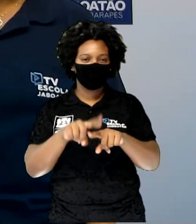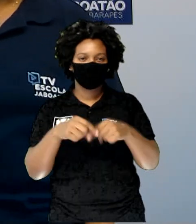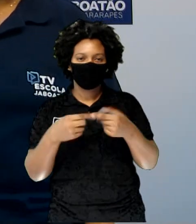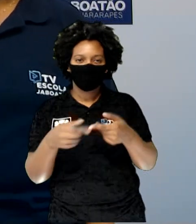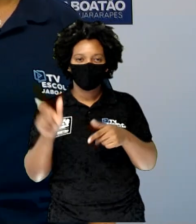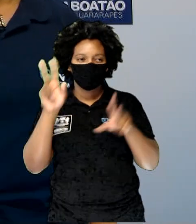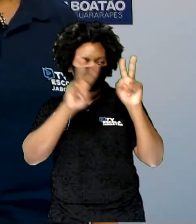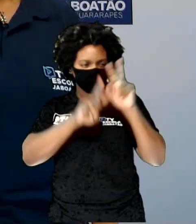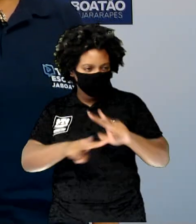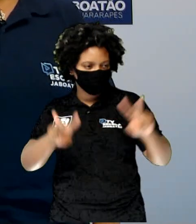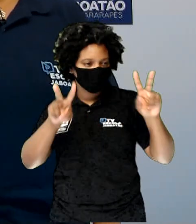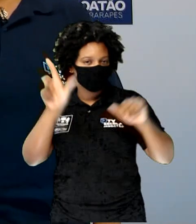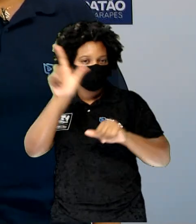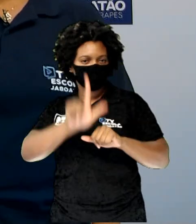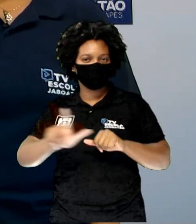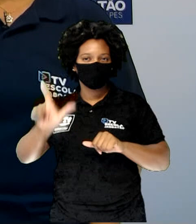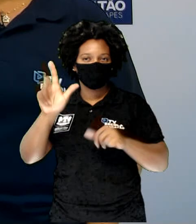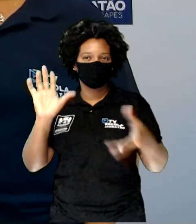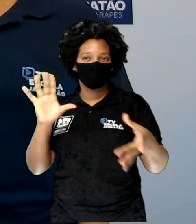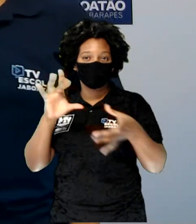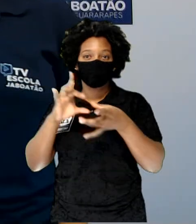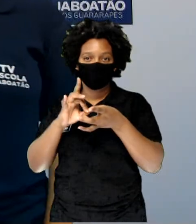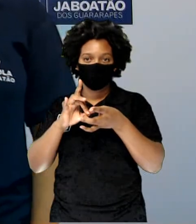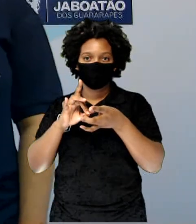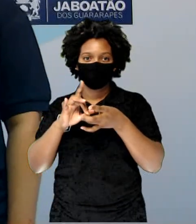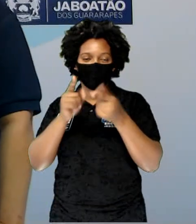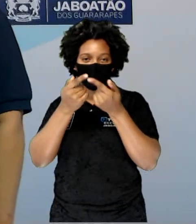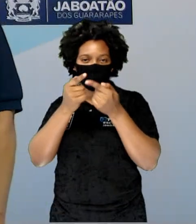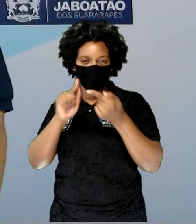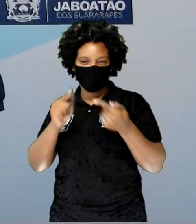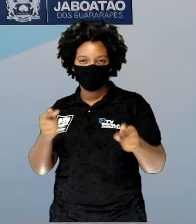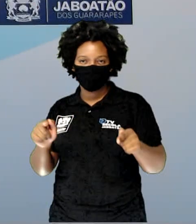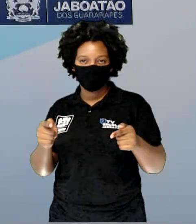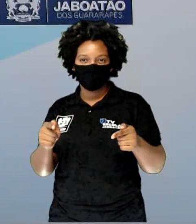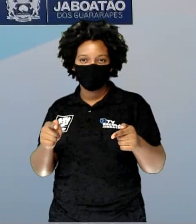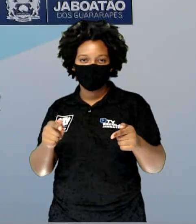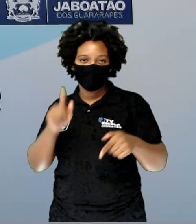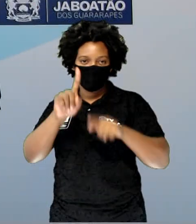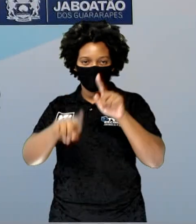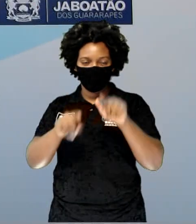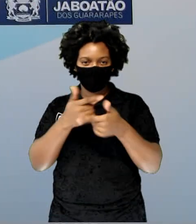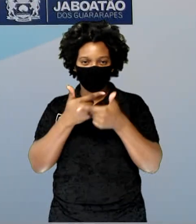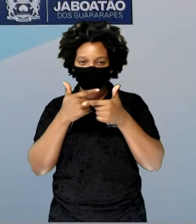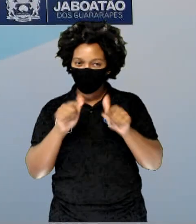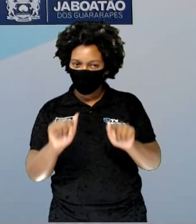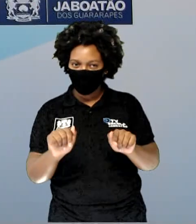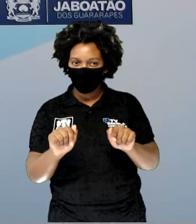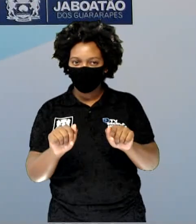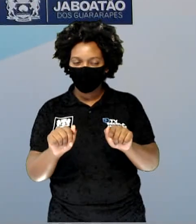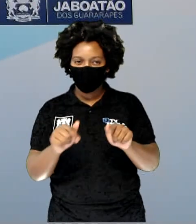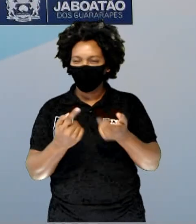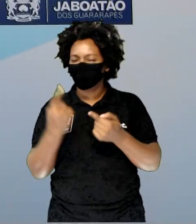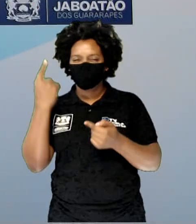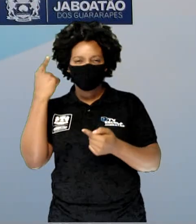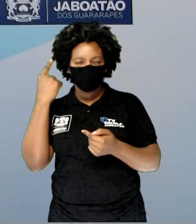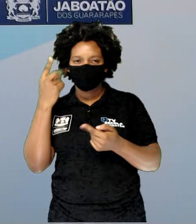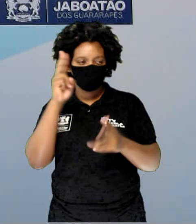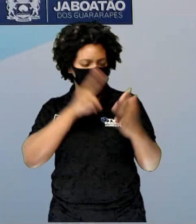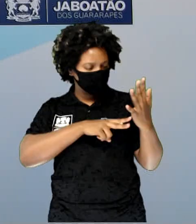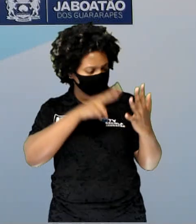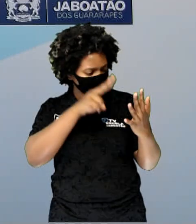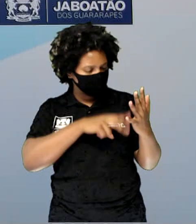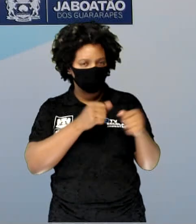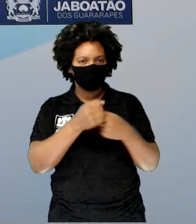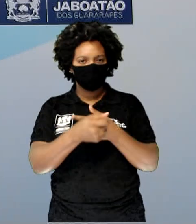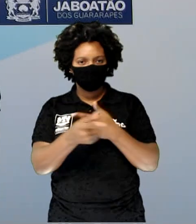tá certo, gente? E a variedade linguística. No último texto que nós lemos, o senhor não espalha, não. Perceba a